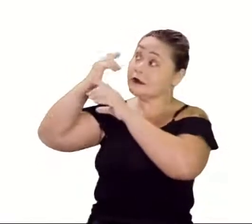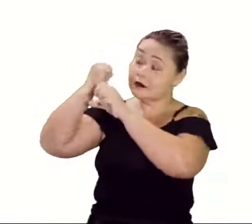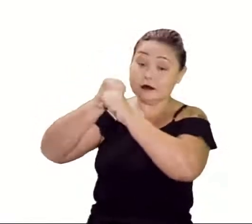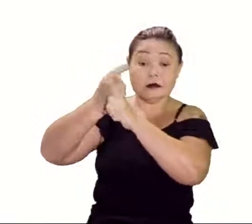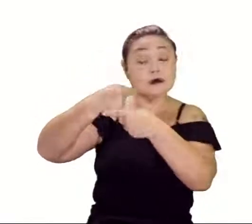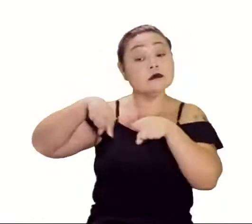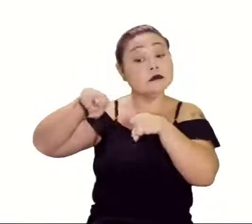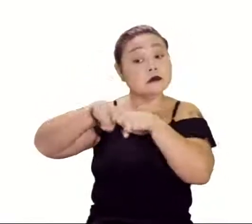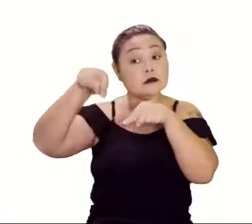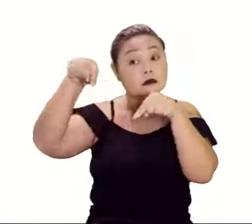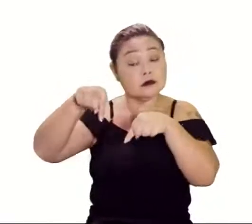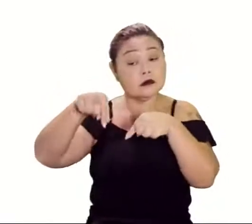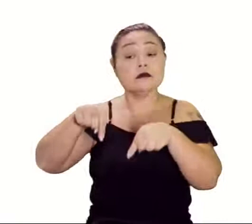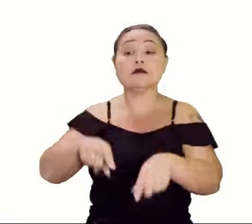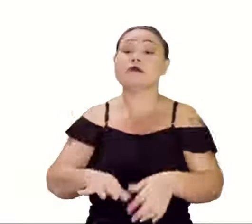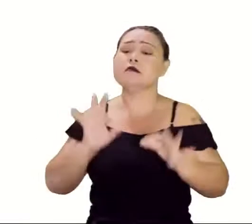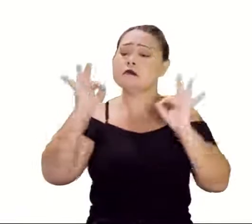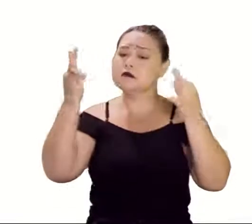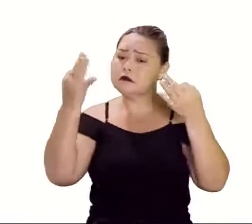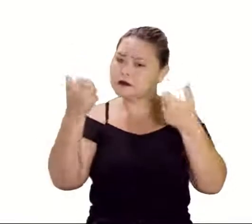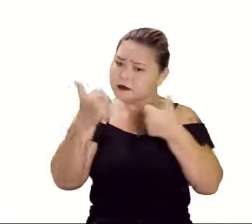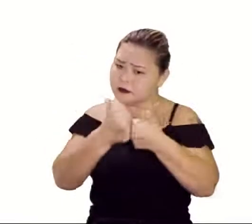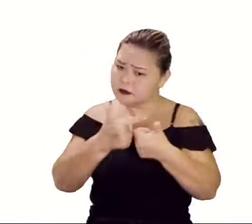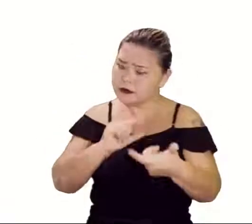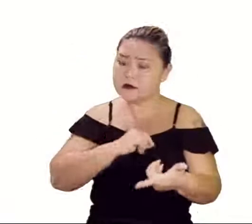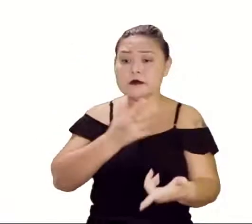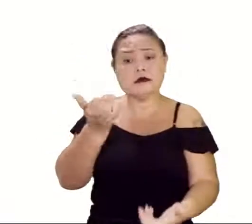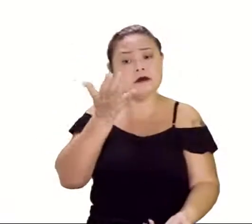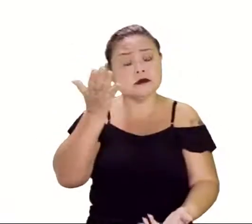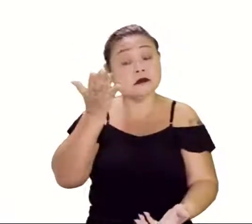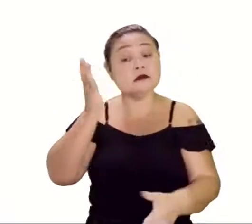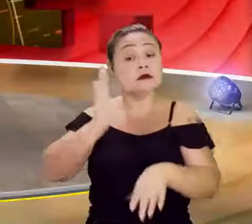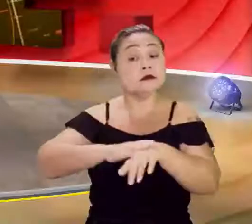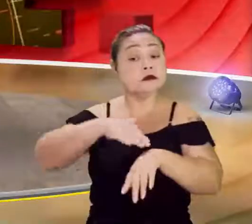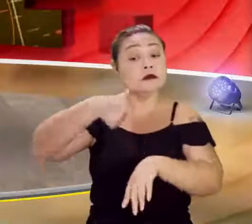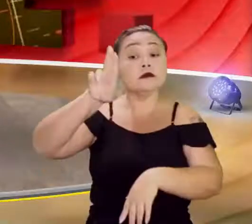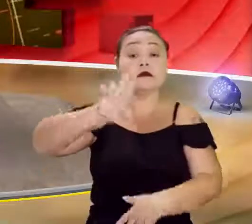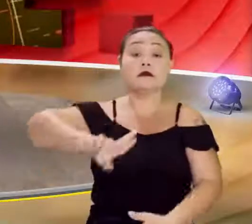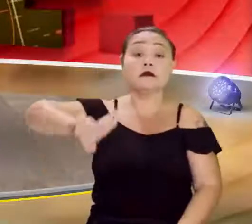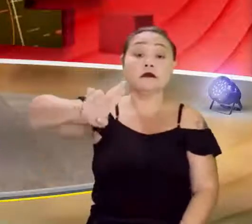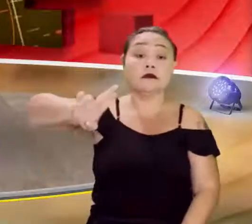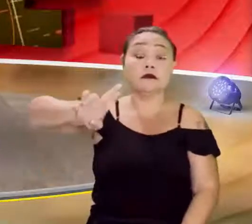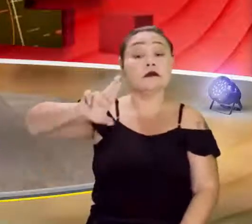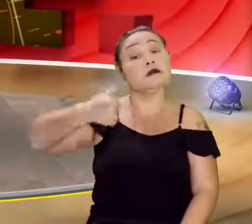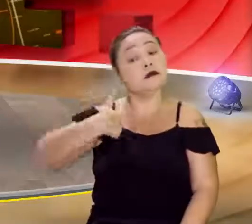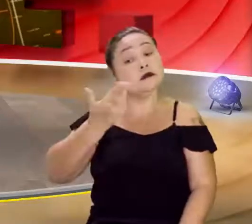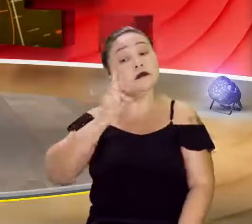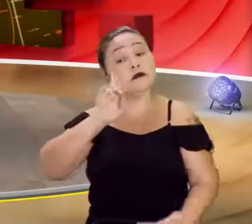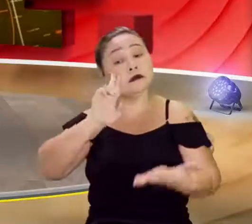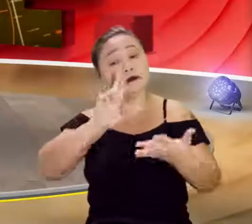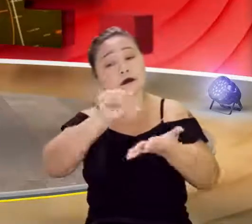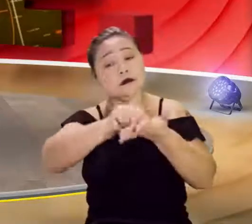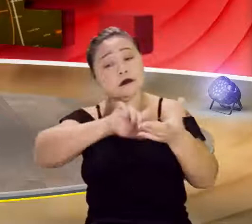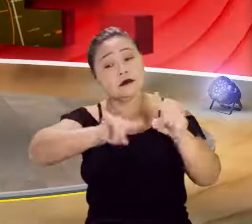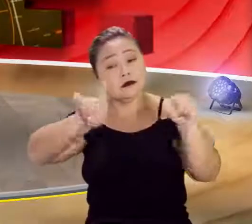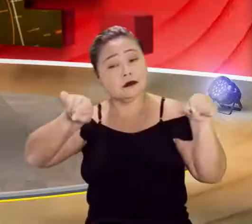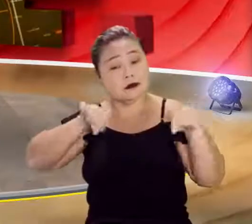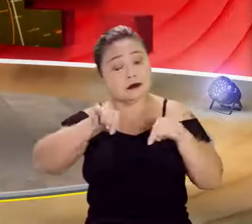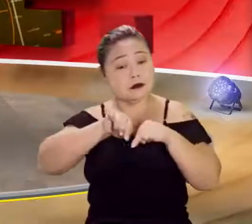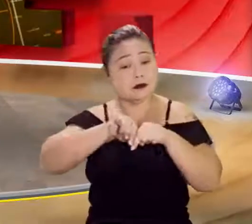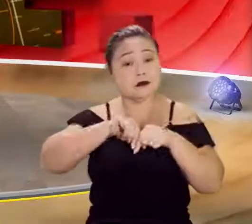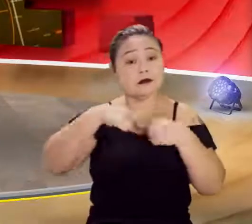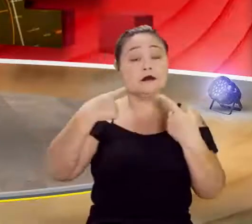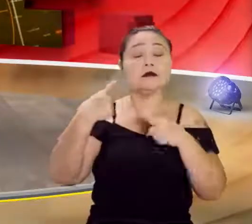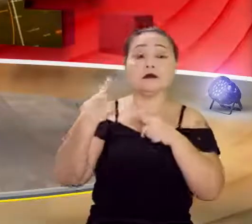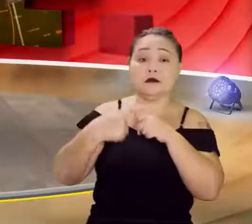aqui também. Perfeito, perfeito. Se quiserem saber mais aplicações, é só resolver as atividades de sala.